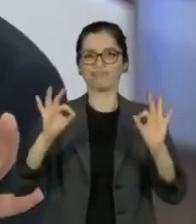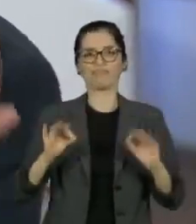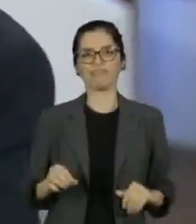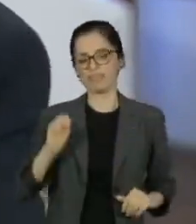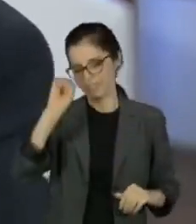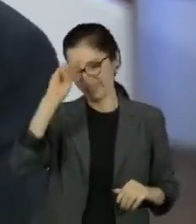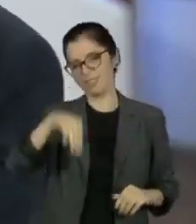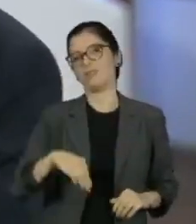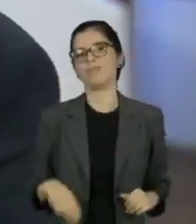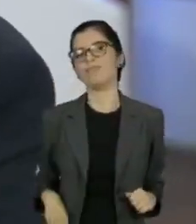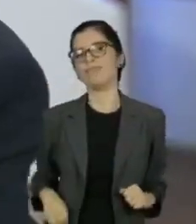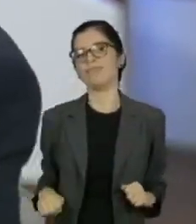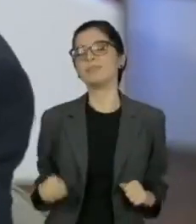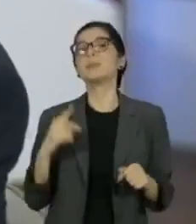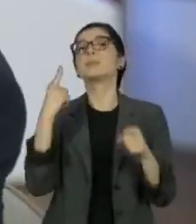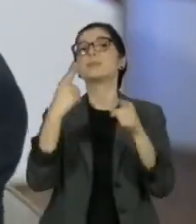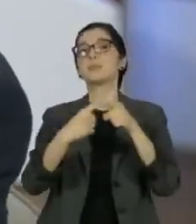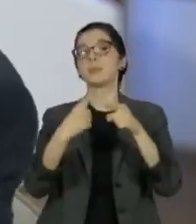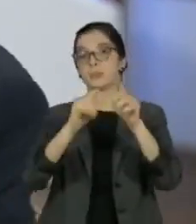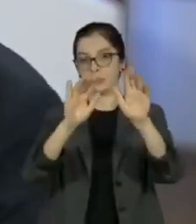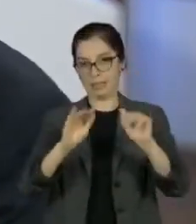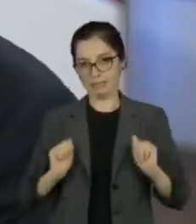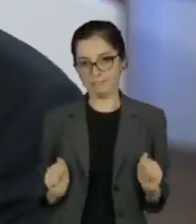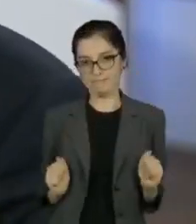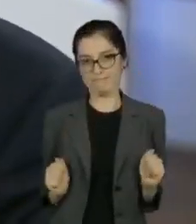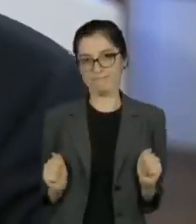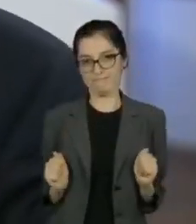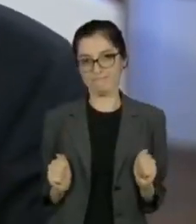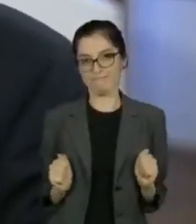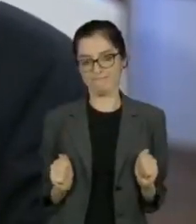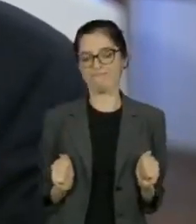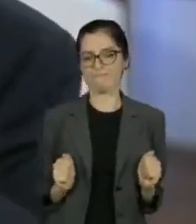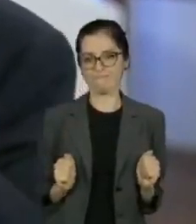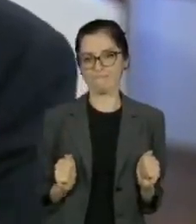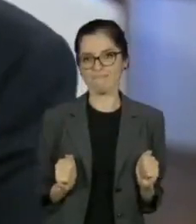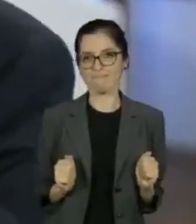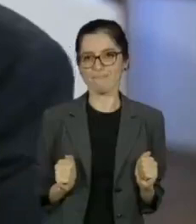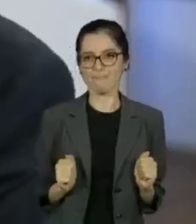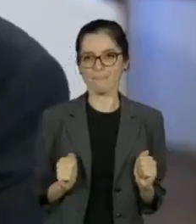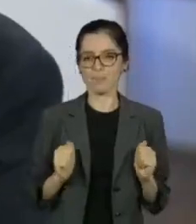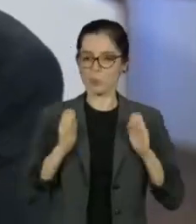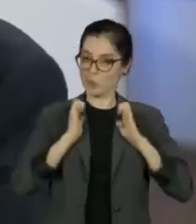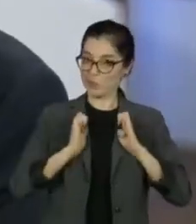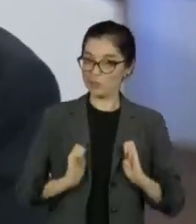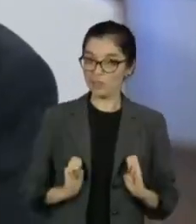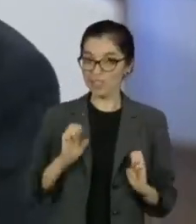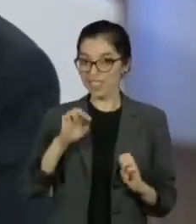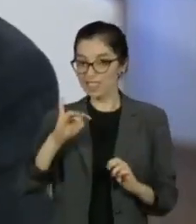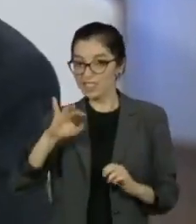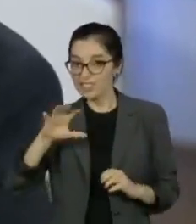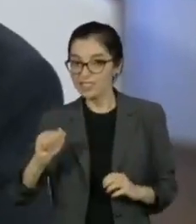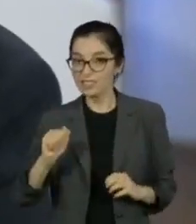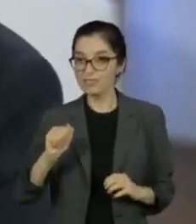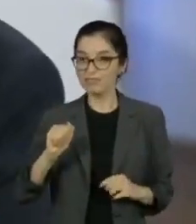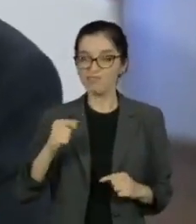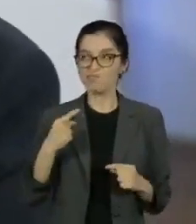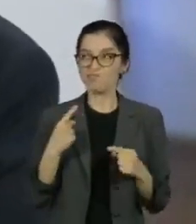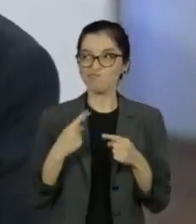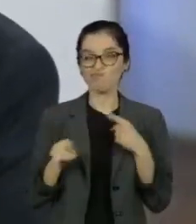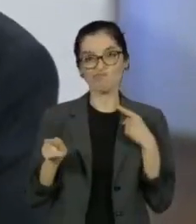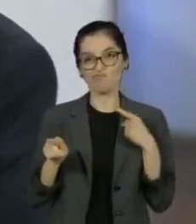gigantesco que terminou interpretado como um desvio ético quando Na verdade é um erro até que não havia